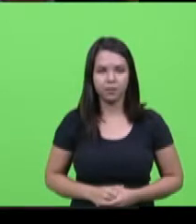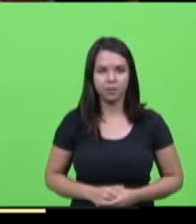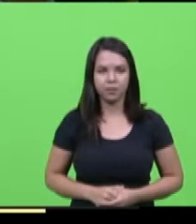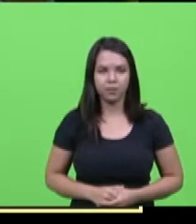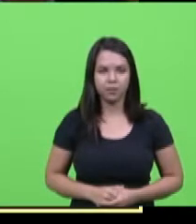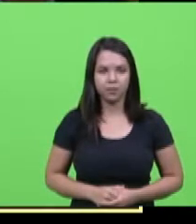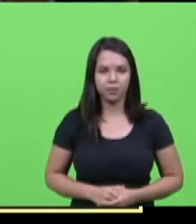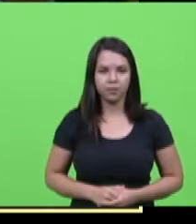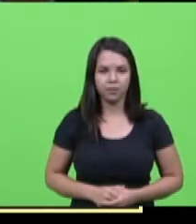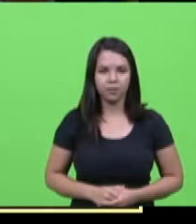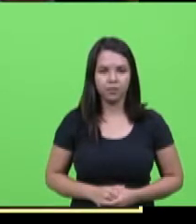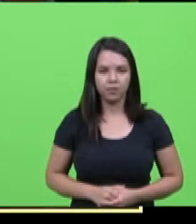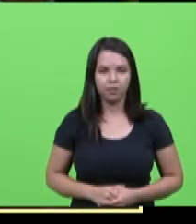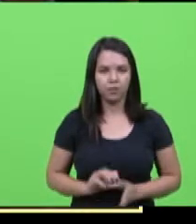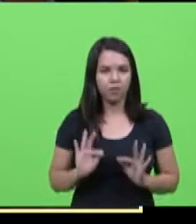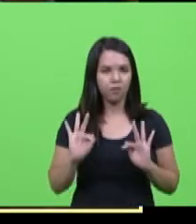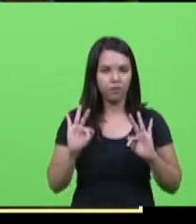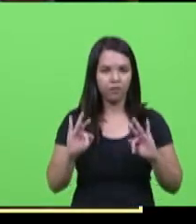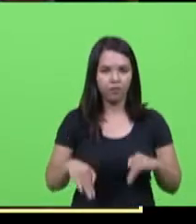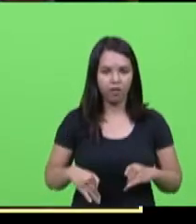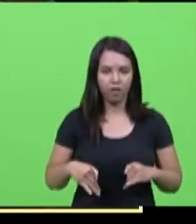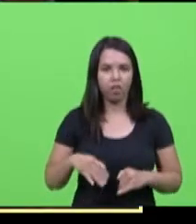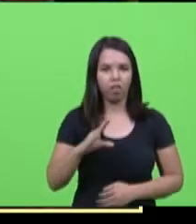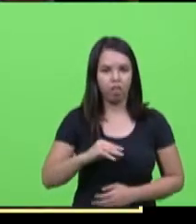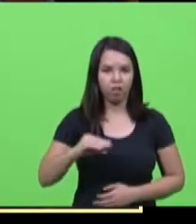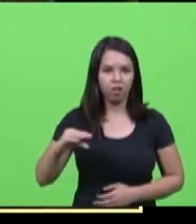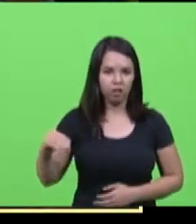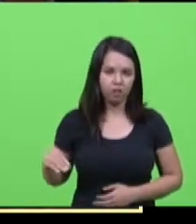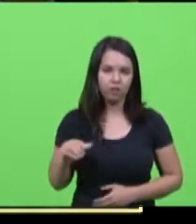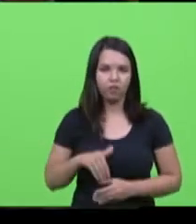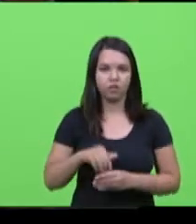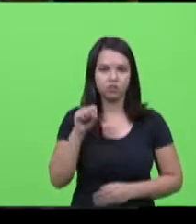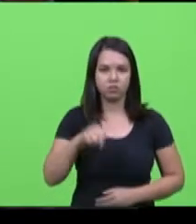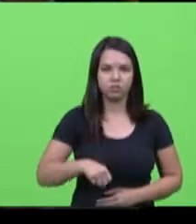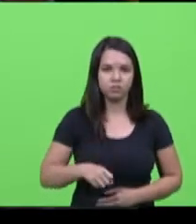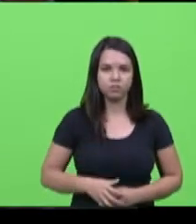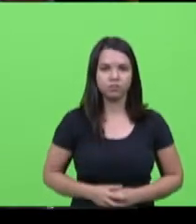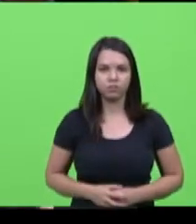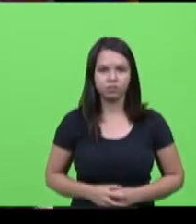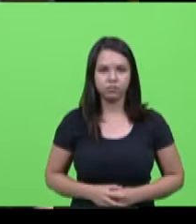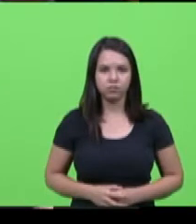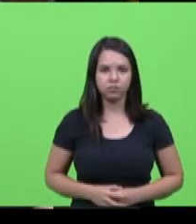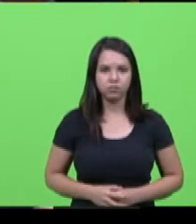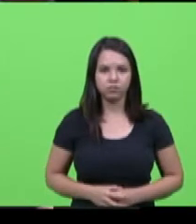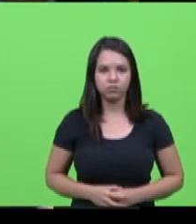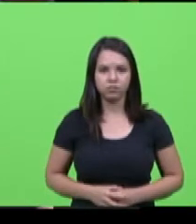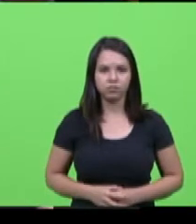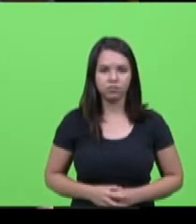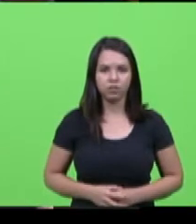Pelo fim da demagogia aí, voto sim, presidente. Deputado Sérgio Mota.